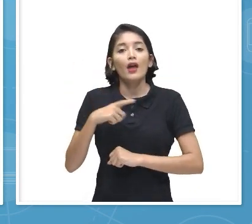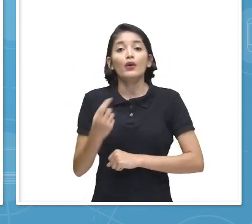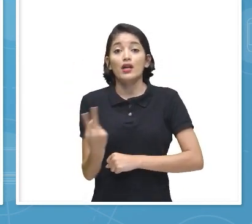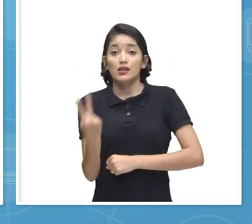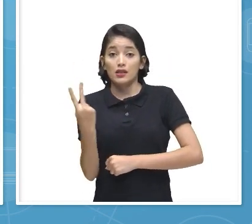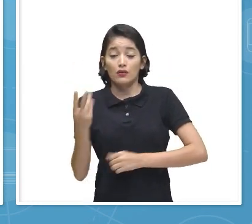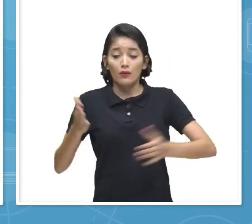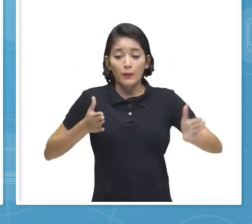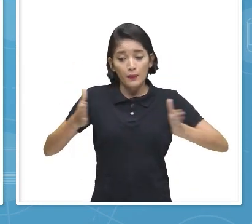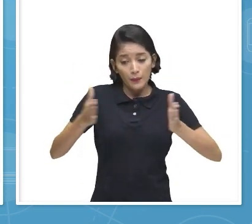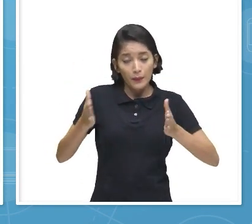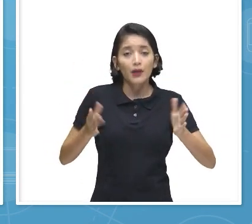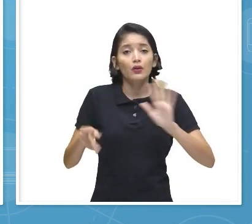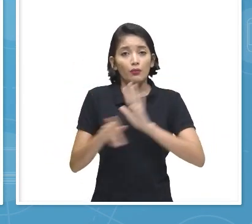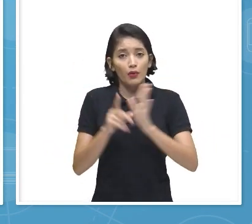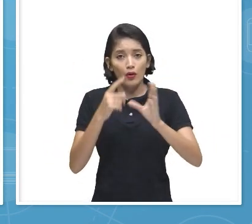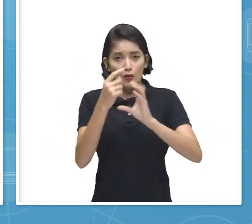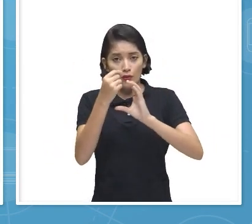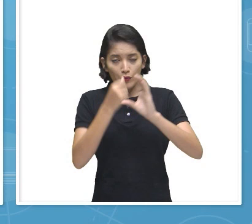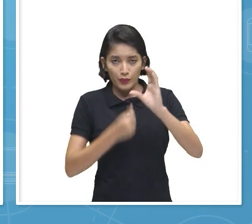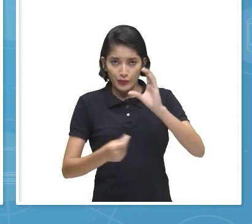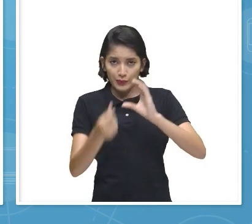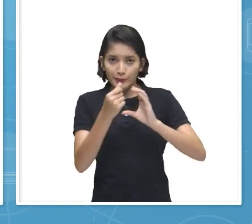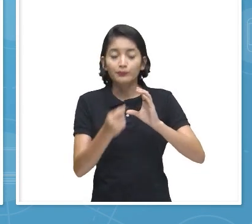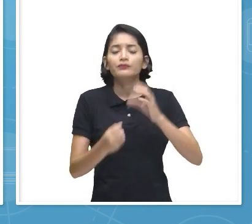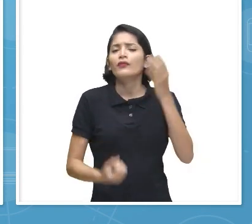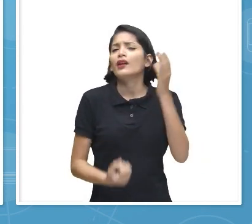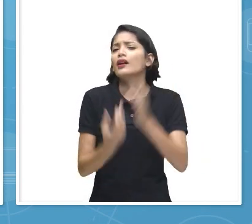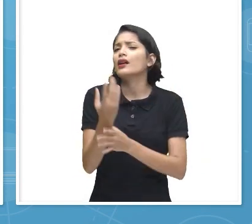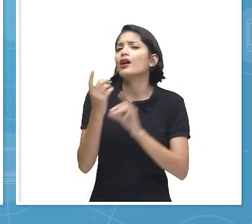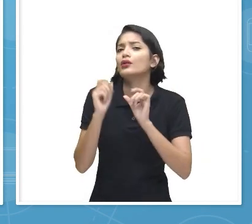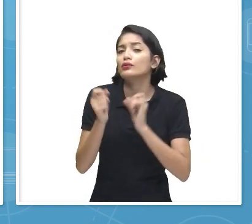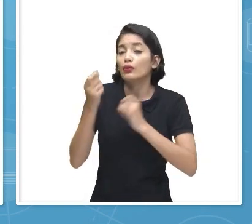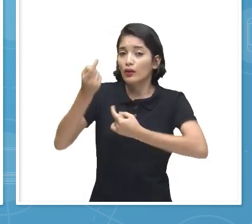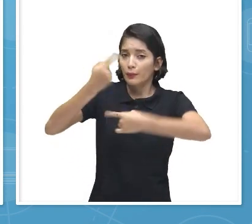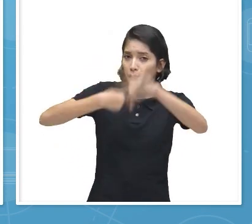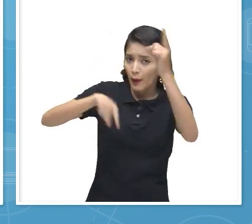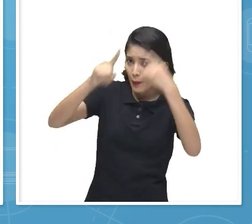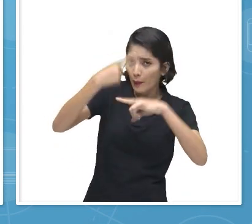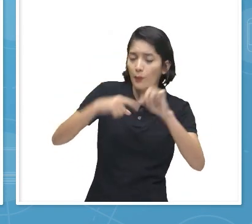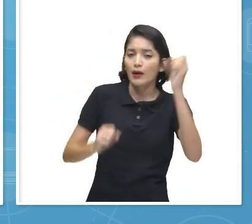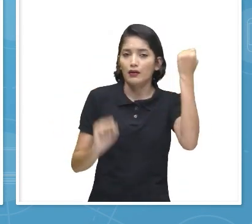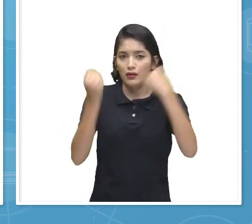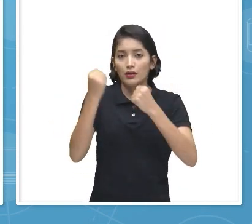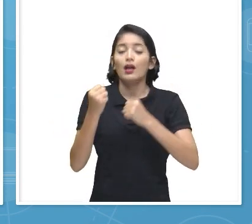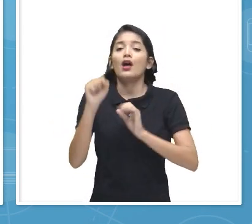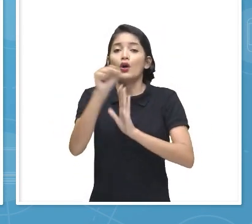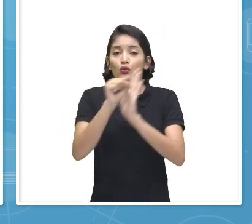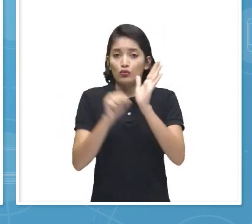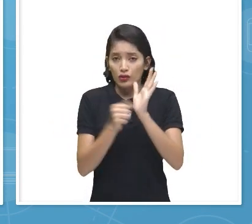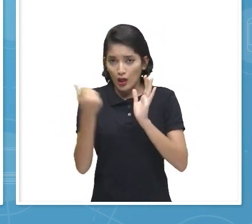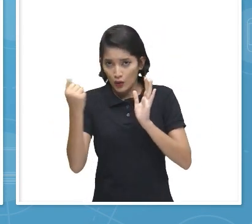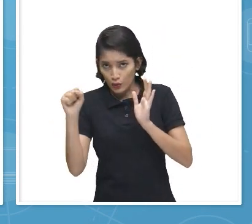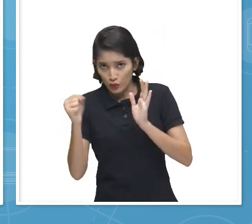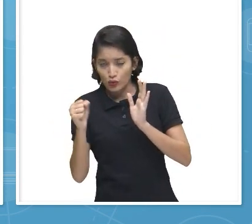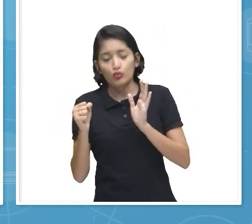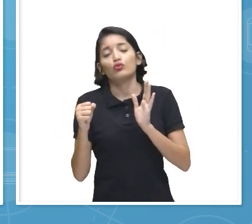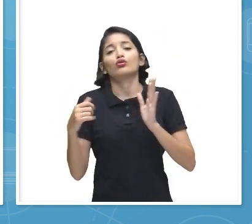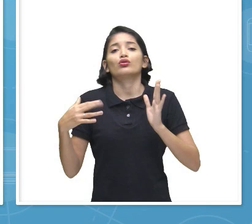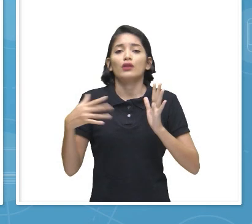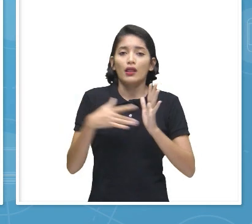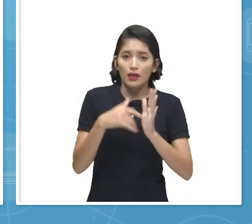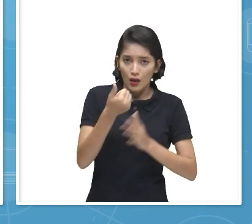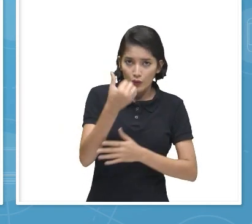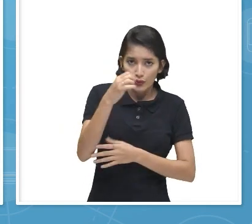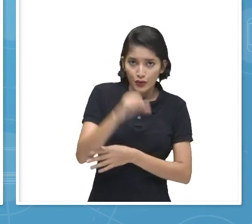do capitalismo. Ele surge com a Revolução Industrial, lá no século XVIII, vai se consolidar com a